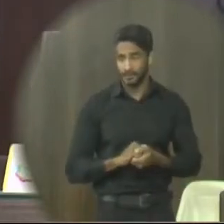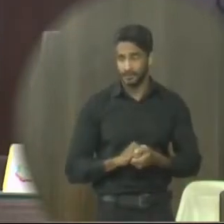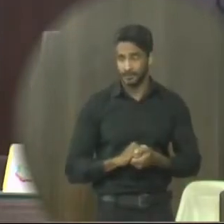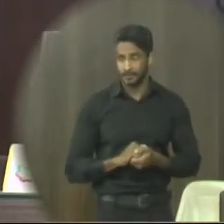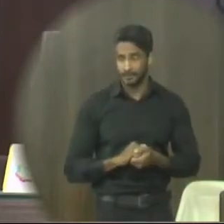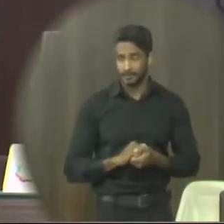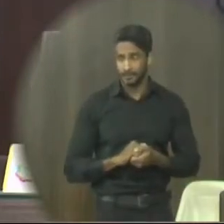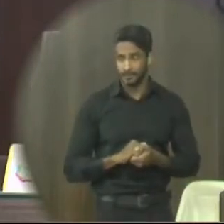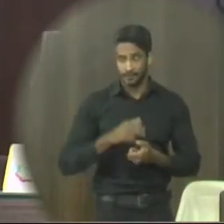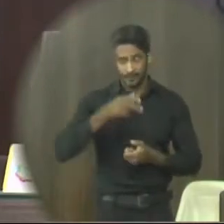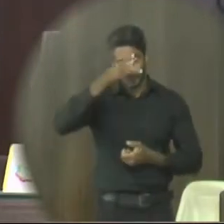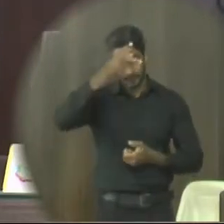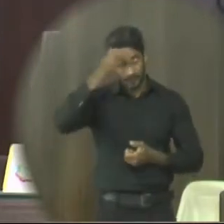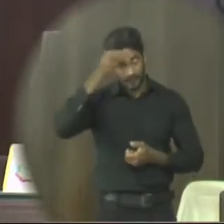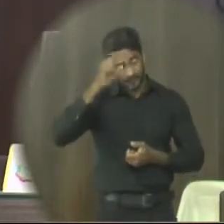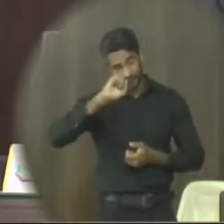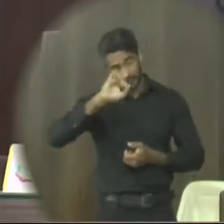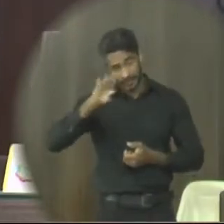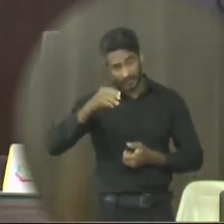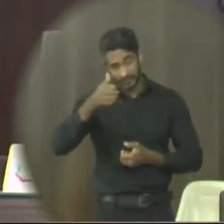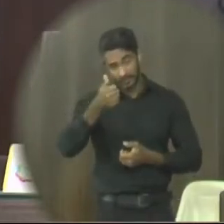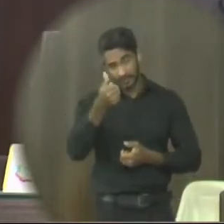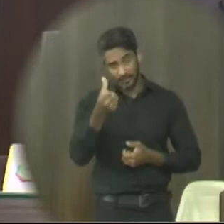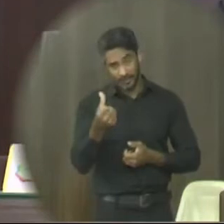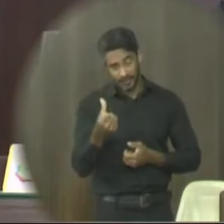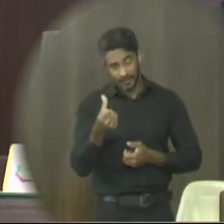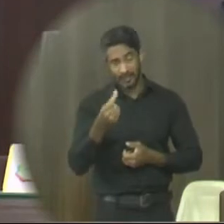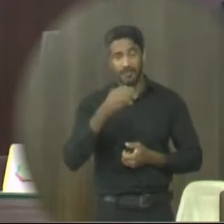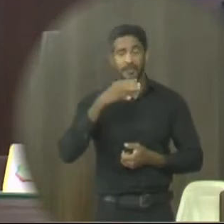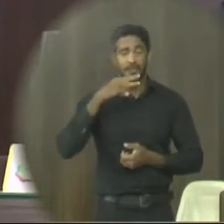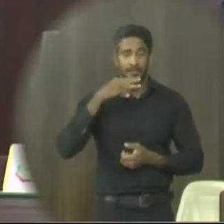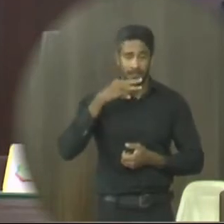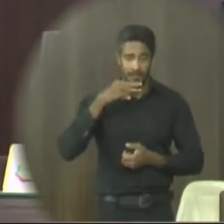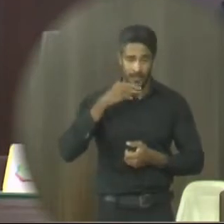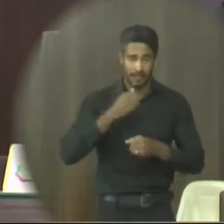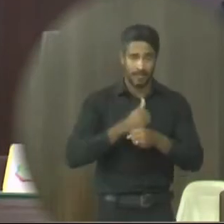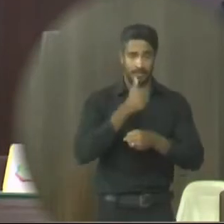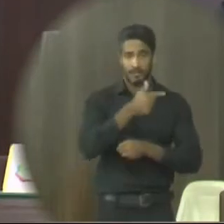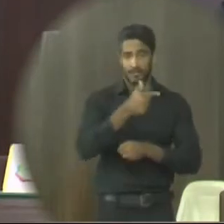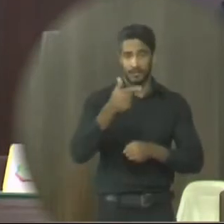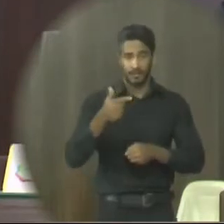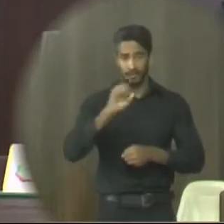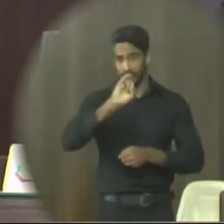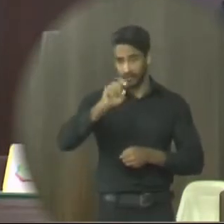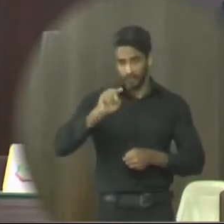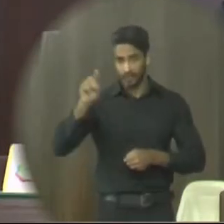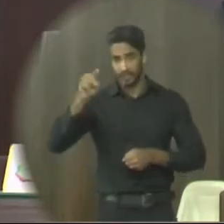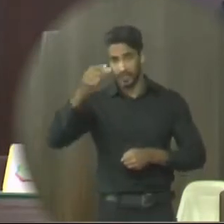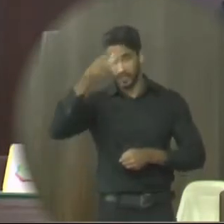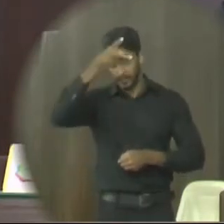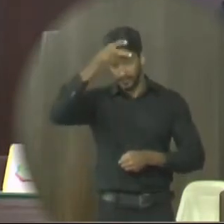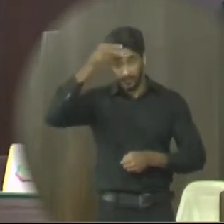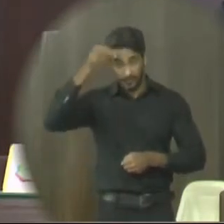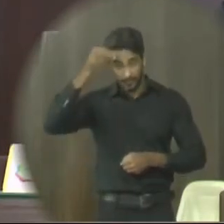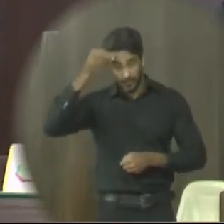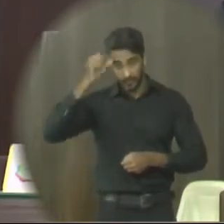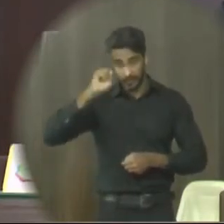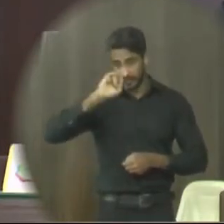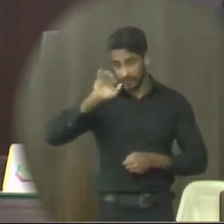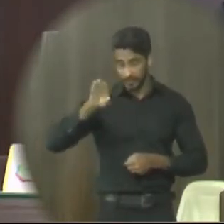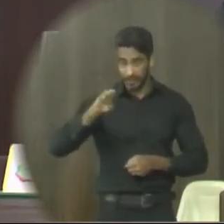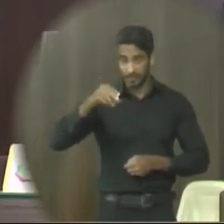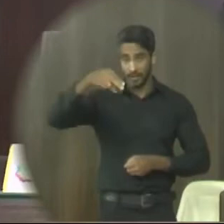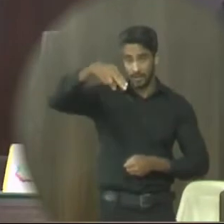Prefeitura de Janaúba, 16 de março de 2022. José Aparecido Mendes, Prefeito Municipal de Janaúba.